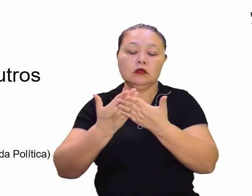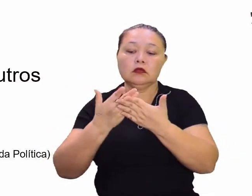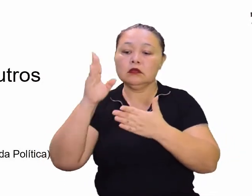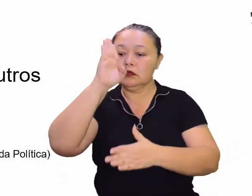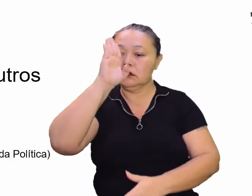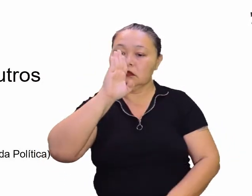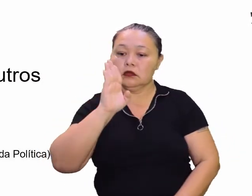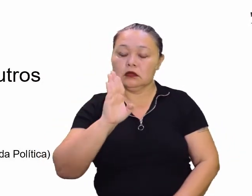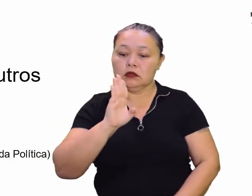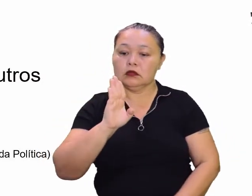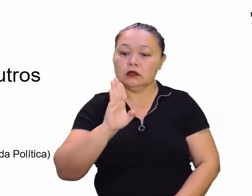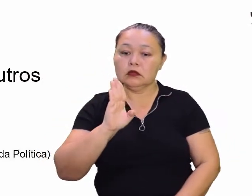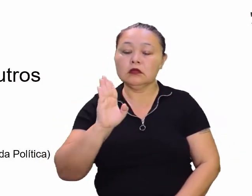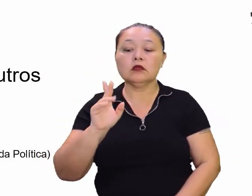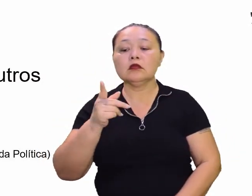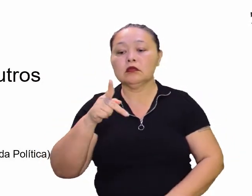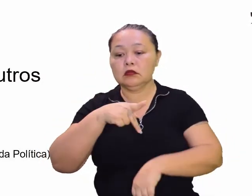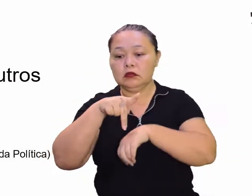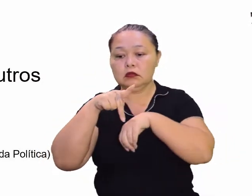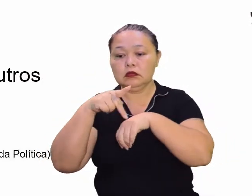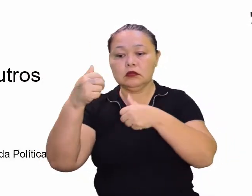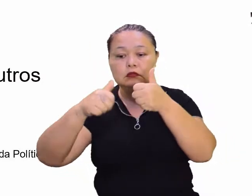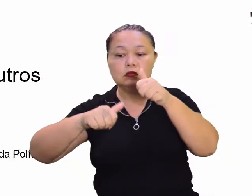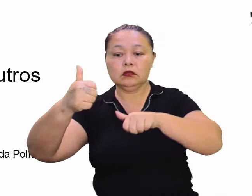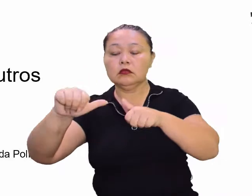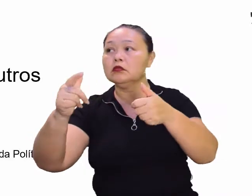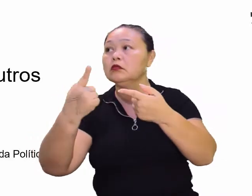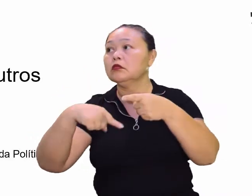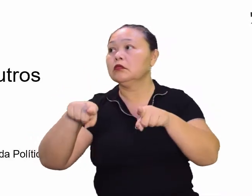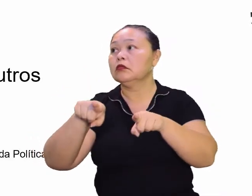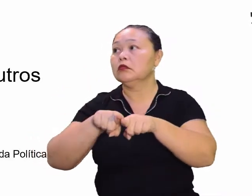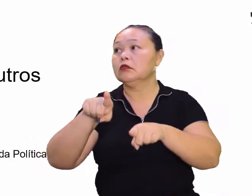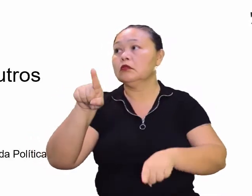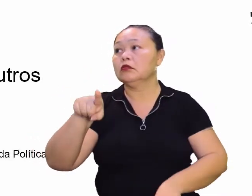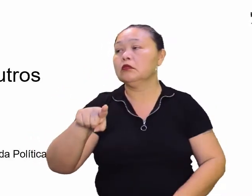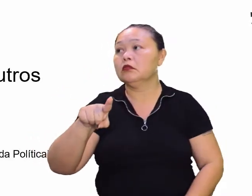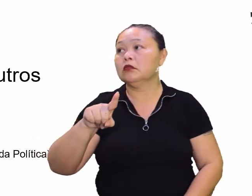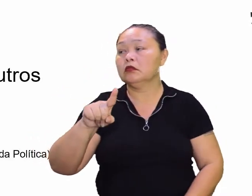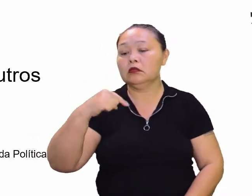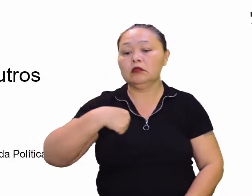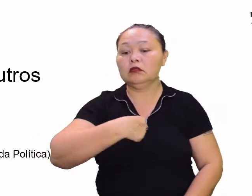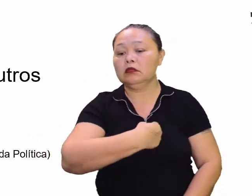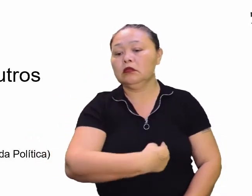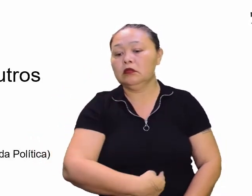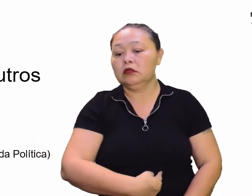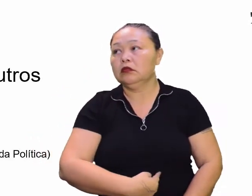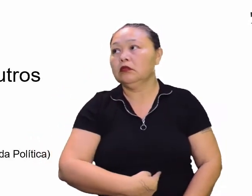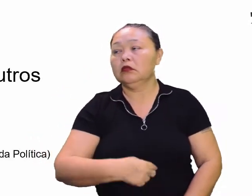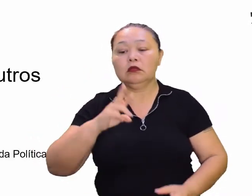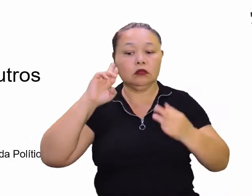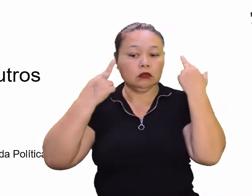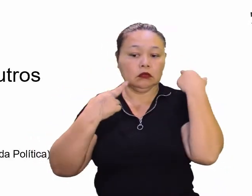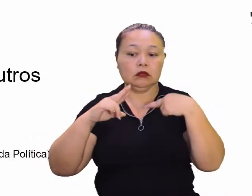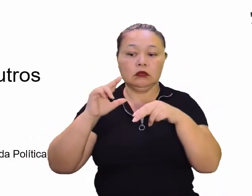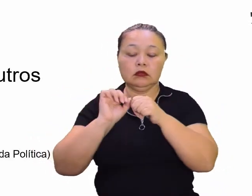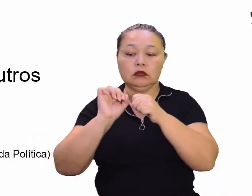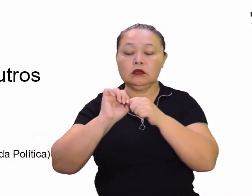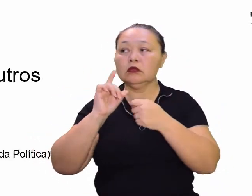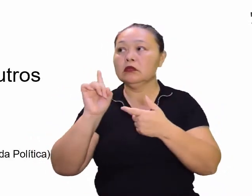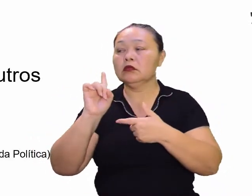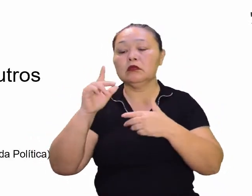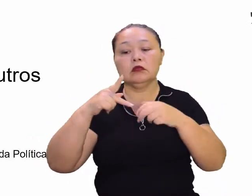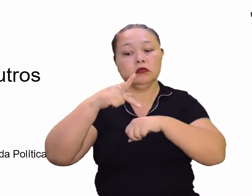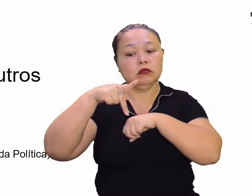o Brasil e também esses países que a gente analisa aí, a China, Rússia, assim,